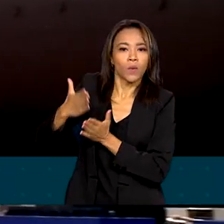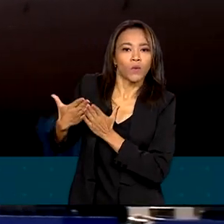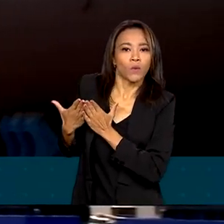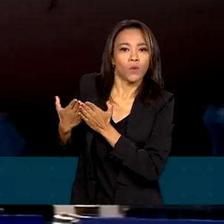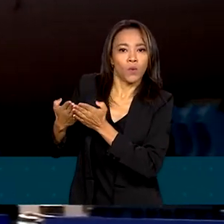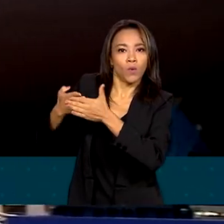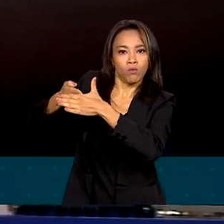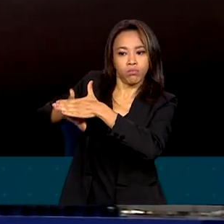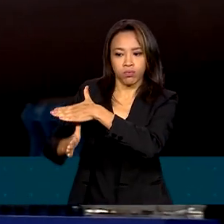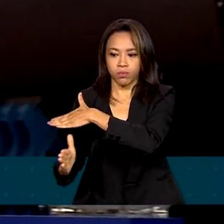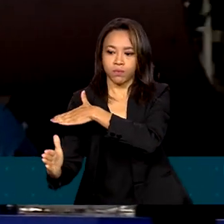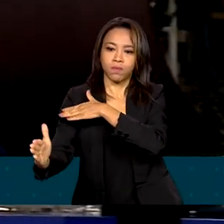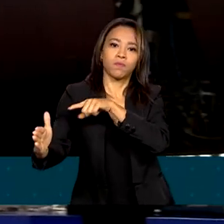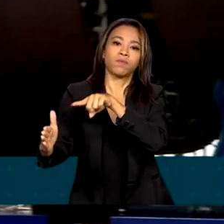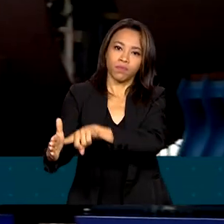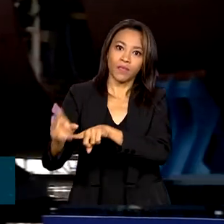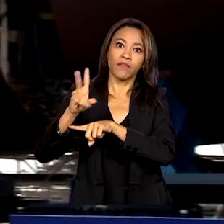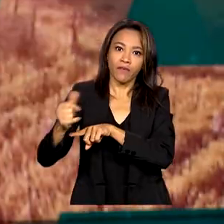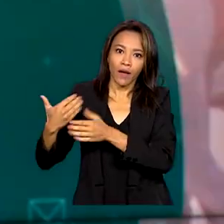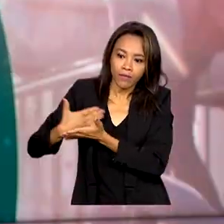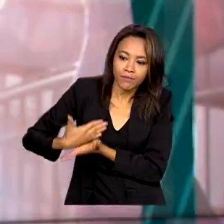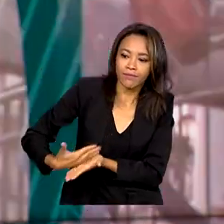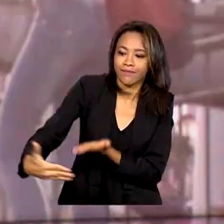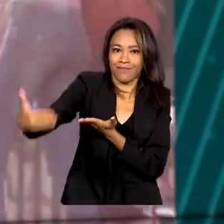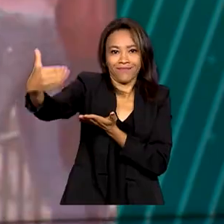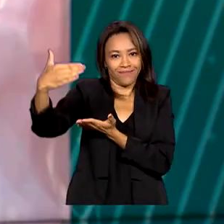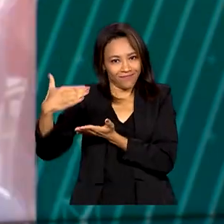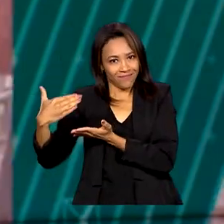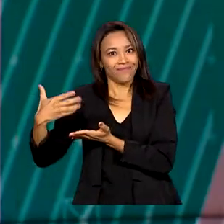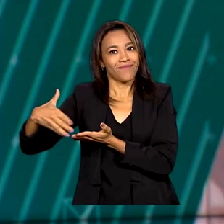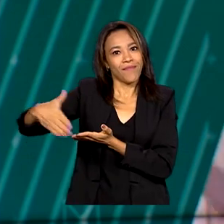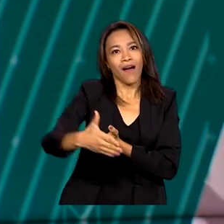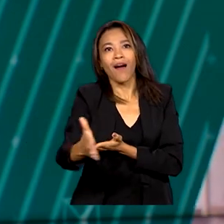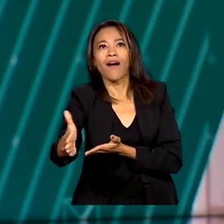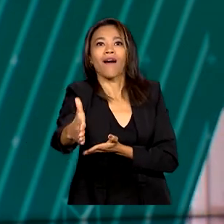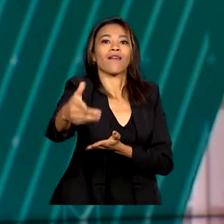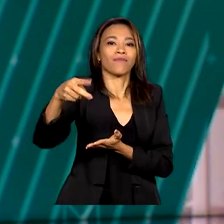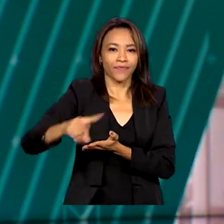para entrar em operação pela Marinha do Brasil. À tarde, ainda no Rio,